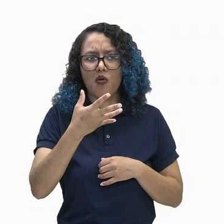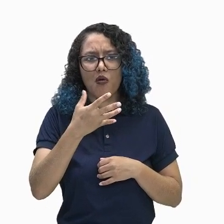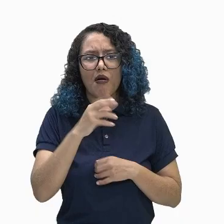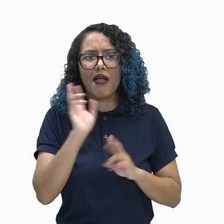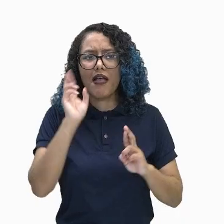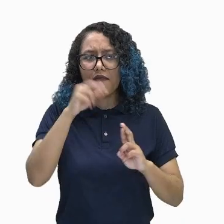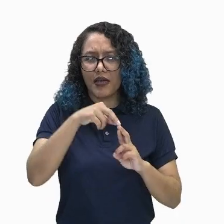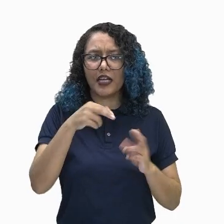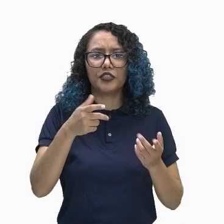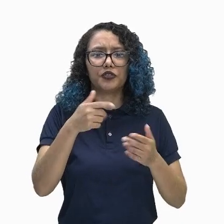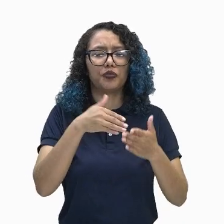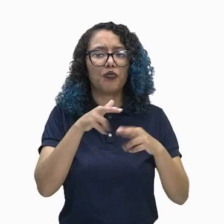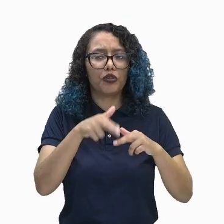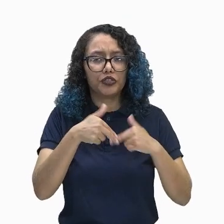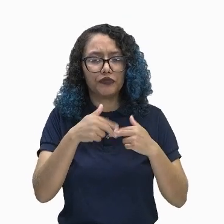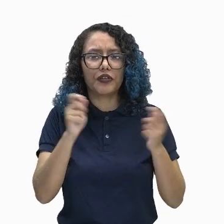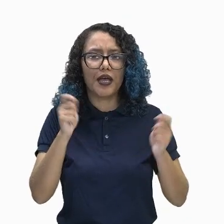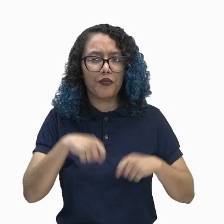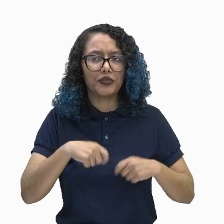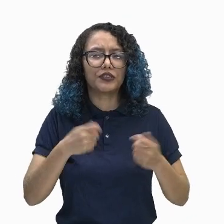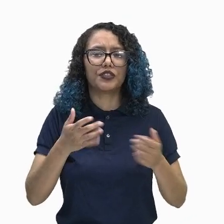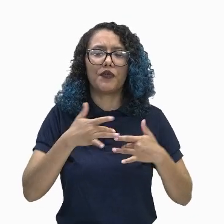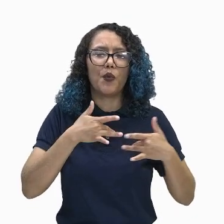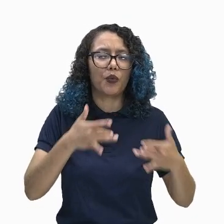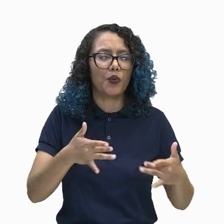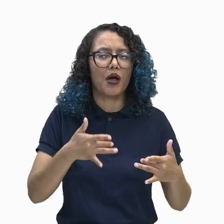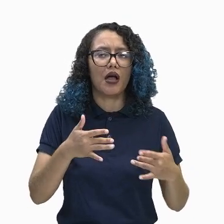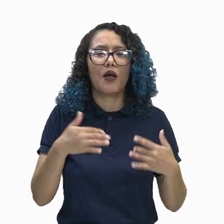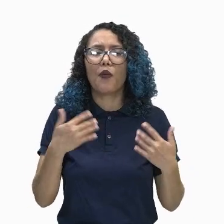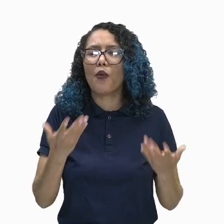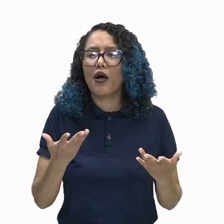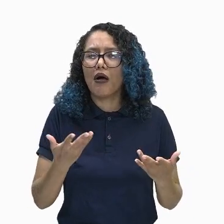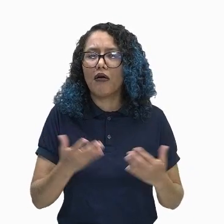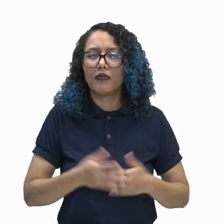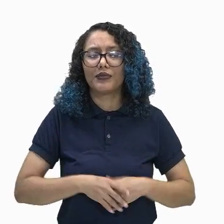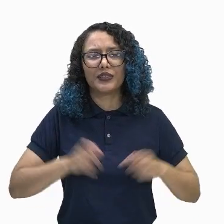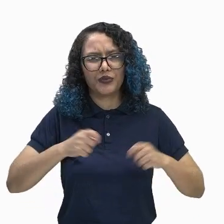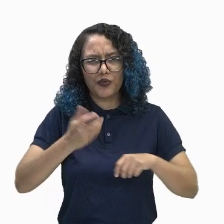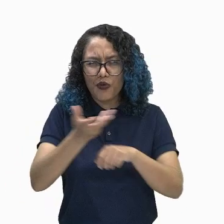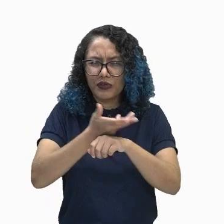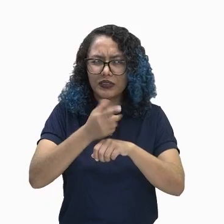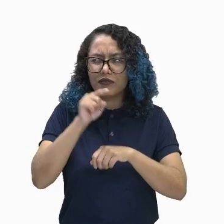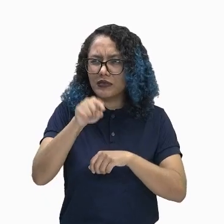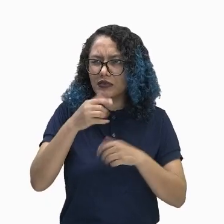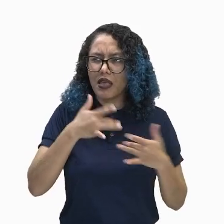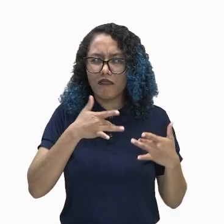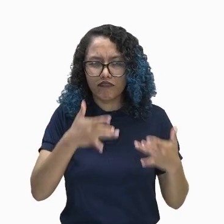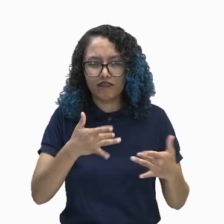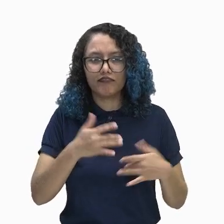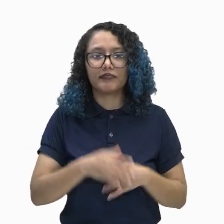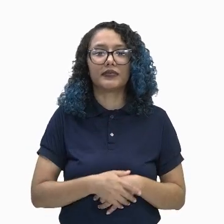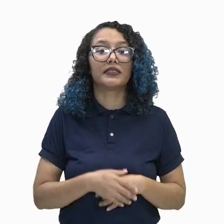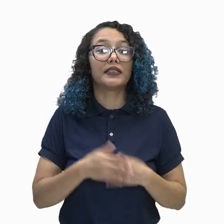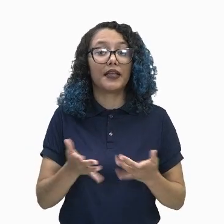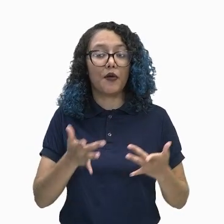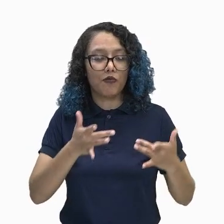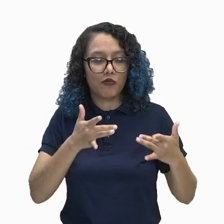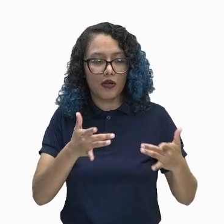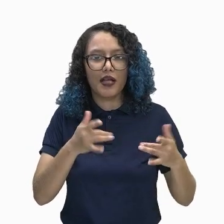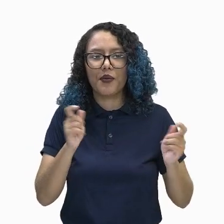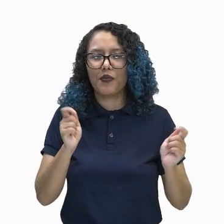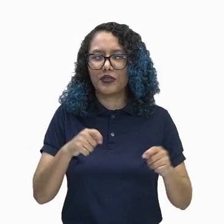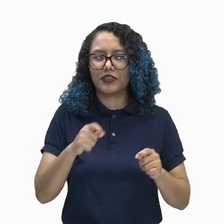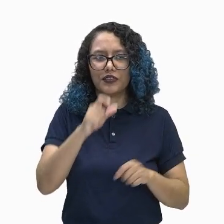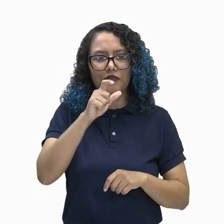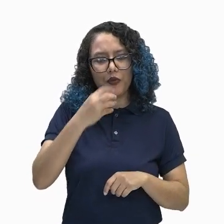deve doar, fazendo para convencer você a doar sangue. Olha só, a sua doação ajuda a salvar